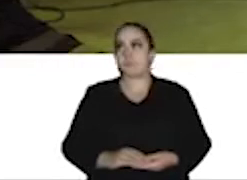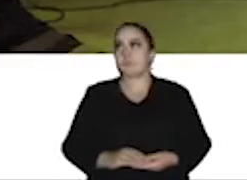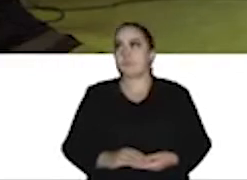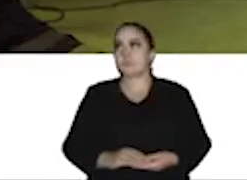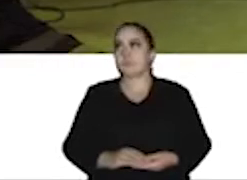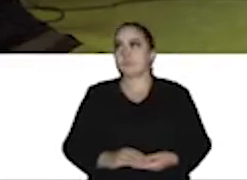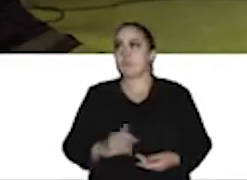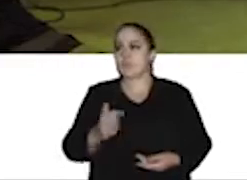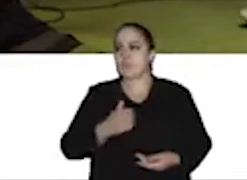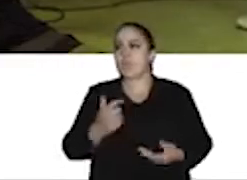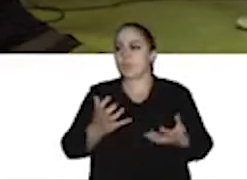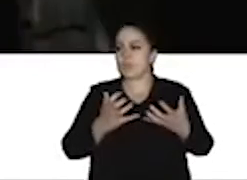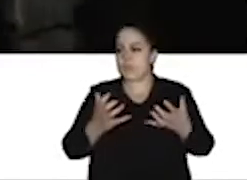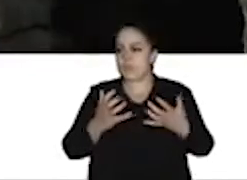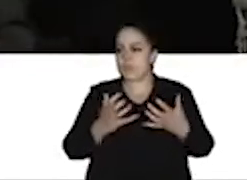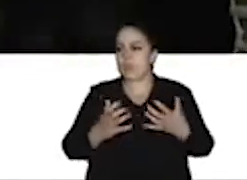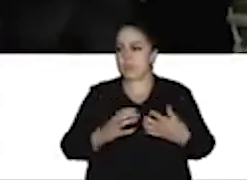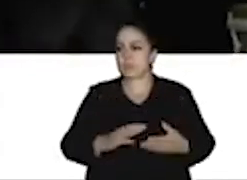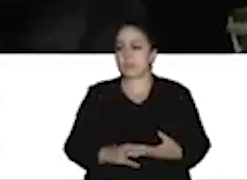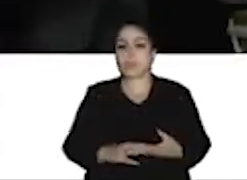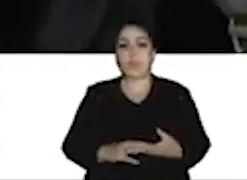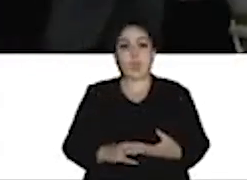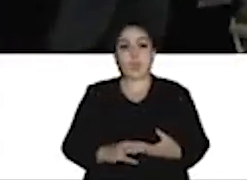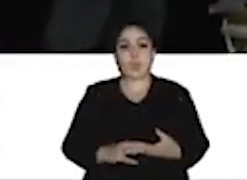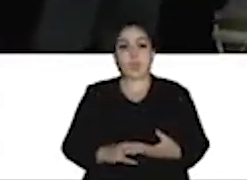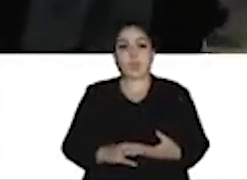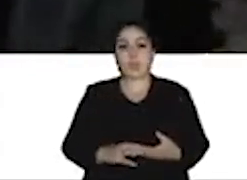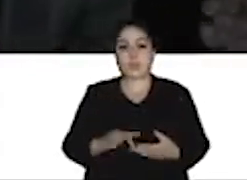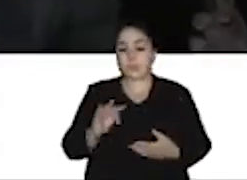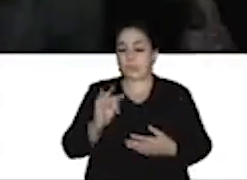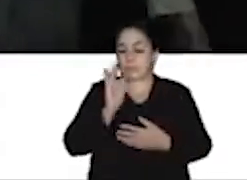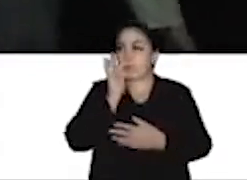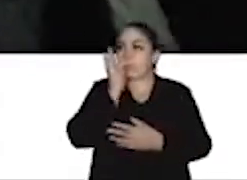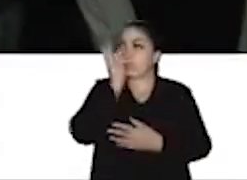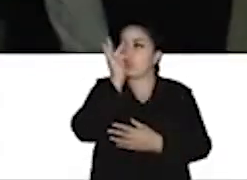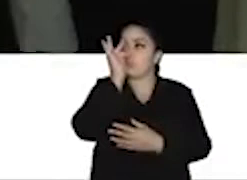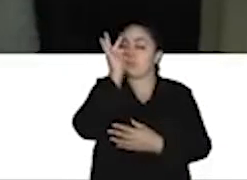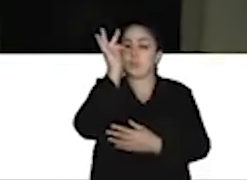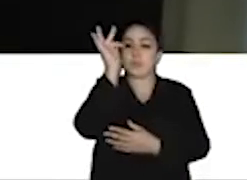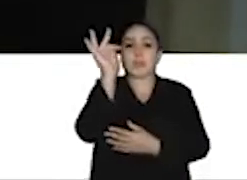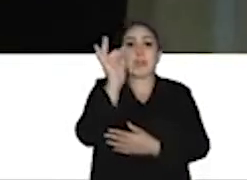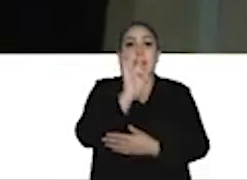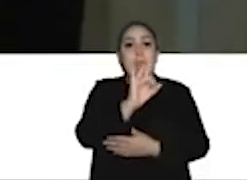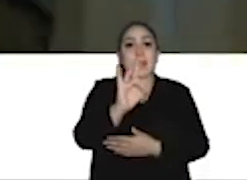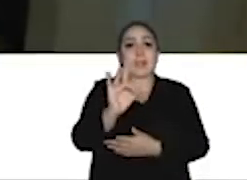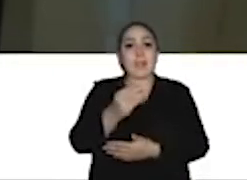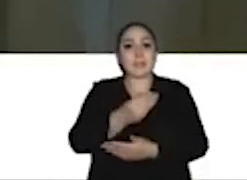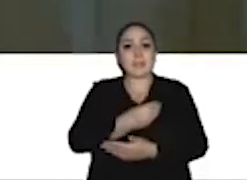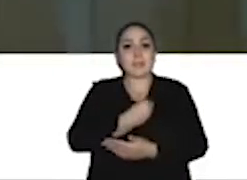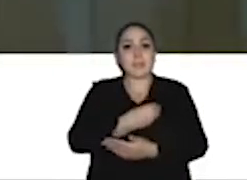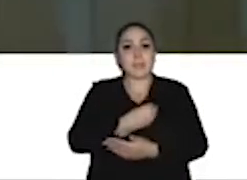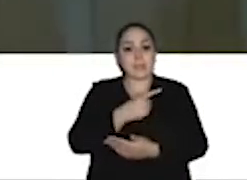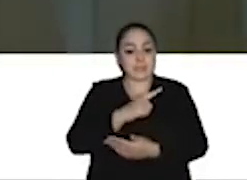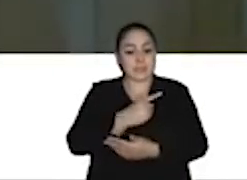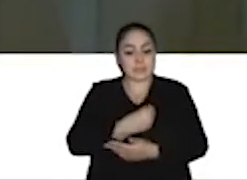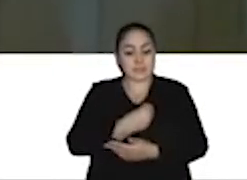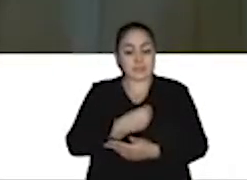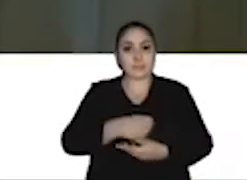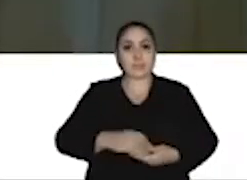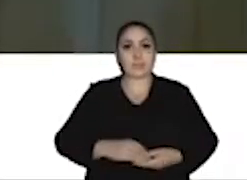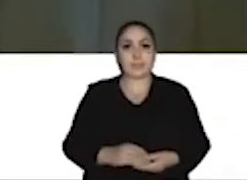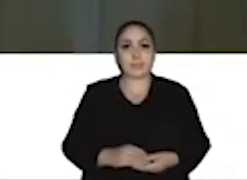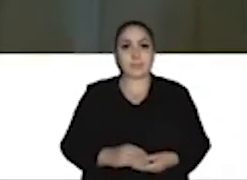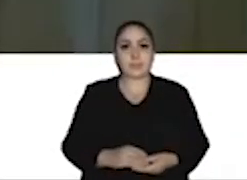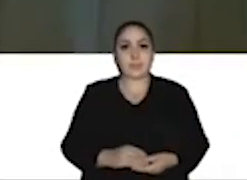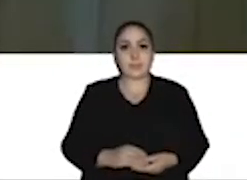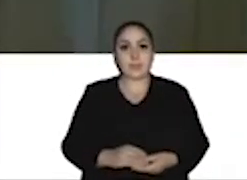Eu quero que uma rosa se levante para cada vida levada, por